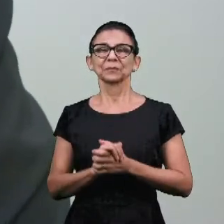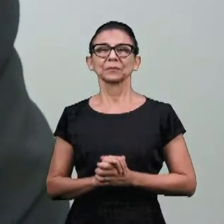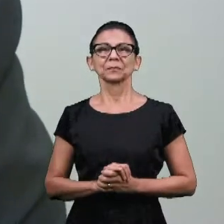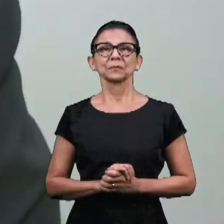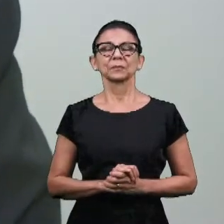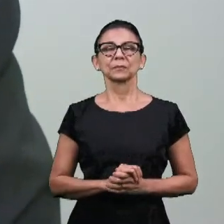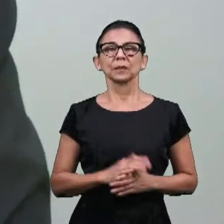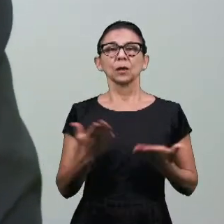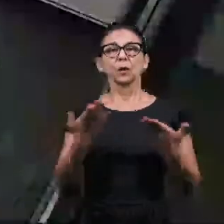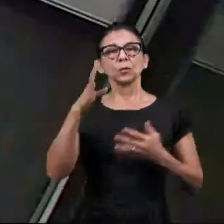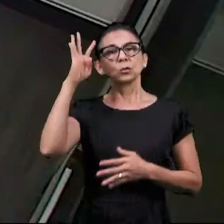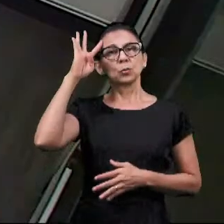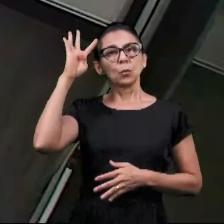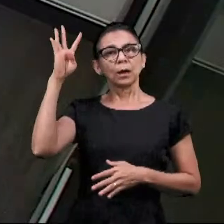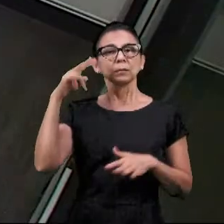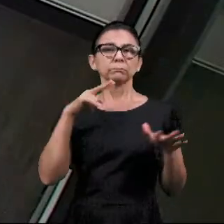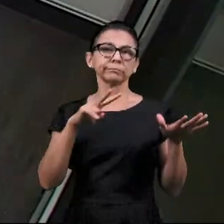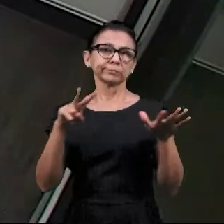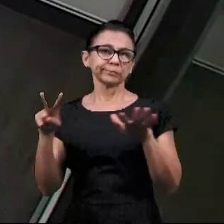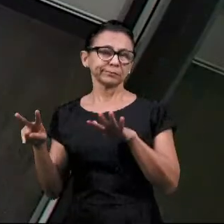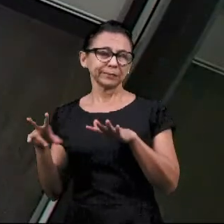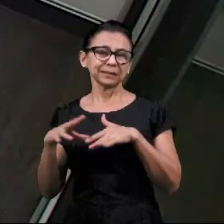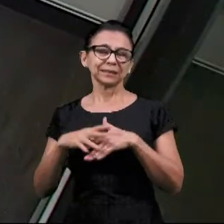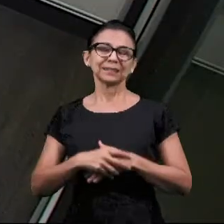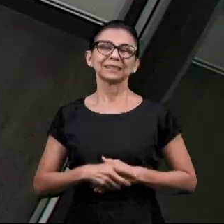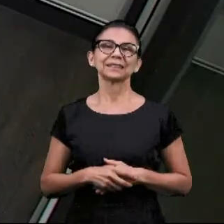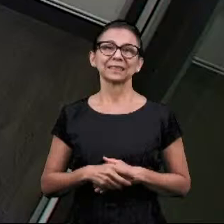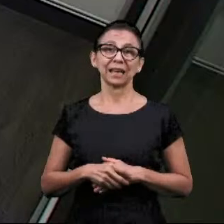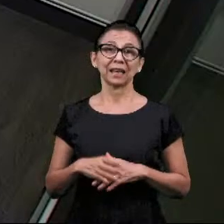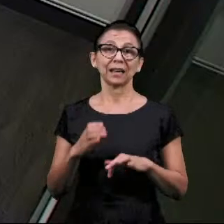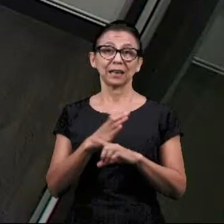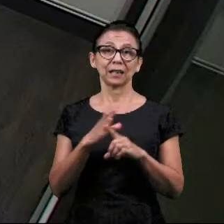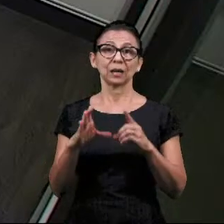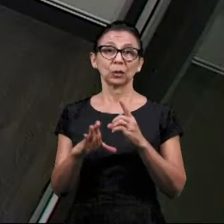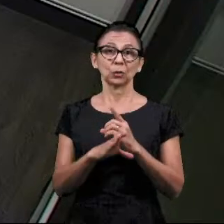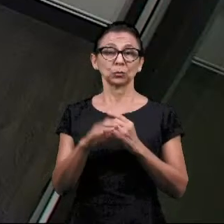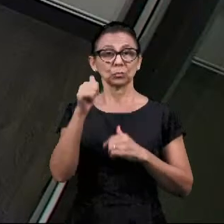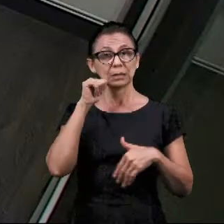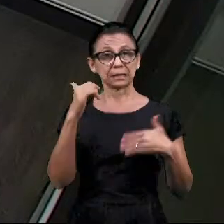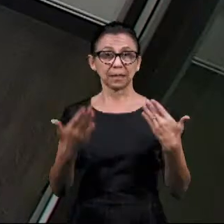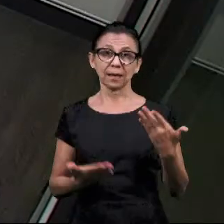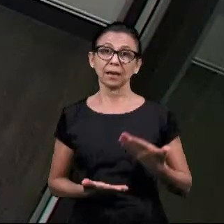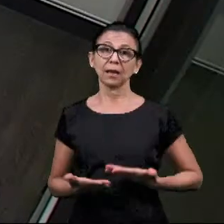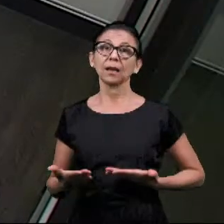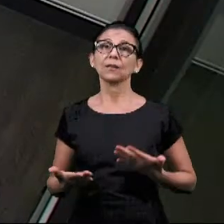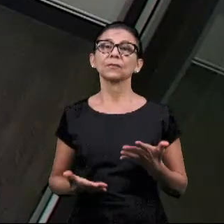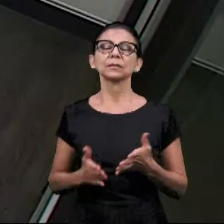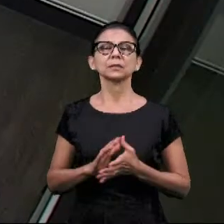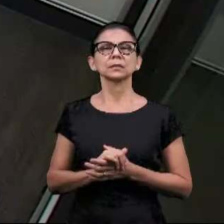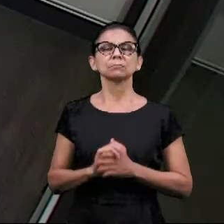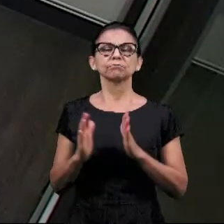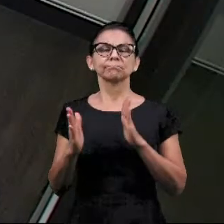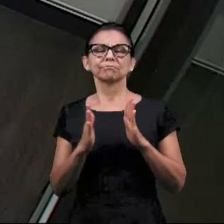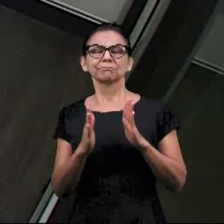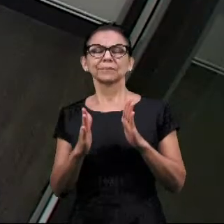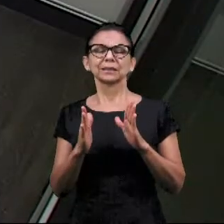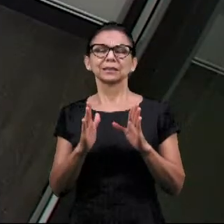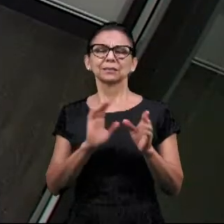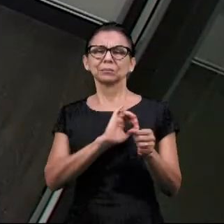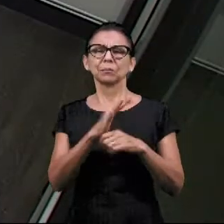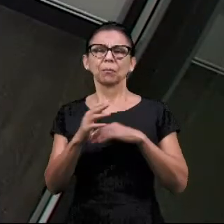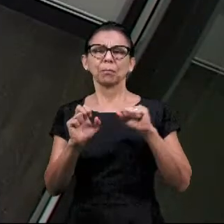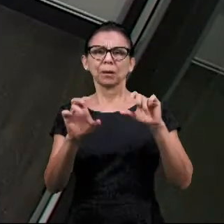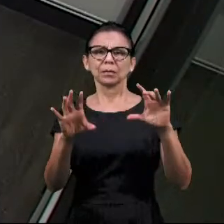hoje é quarta-feira é dia de culto das senhoras, né? Embora que nesse período, sobretudo de pandemia, o culto tem sido para todas